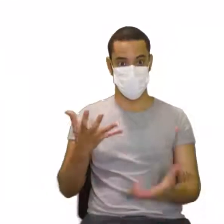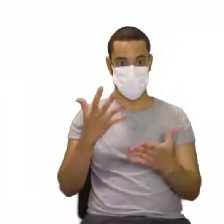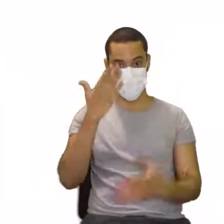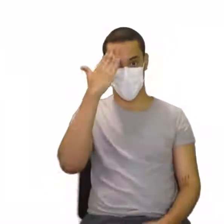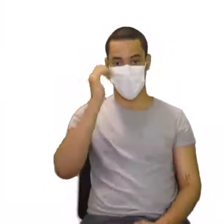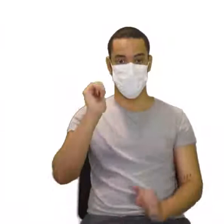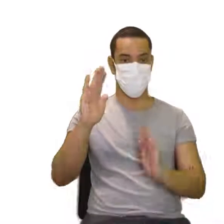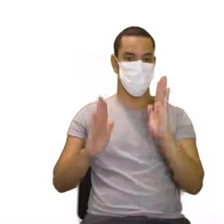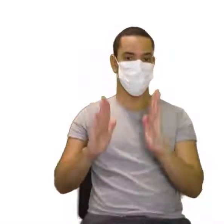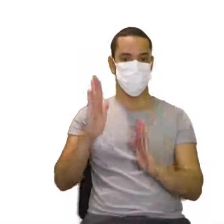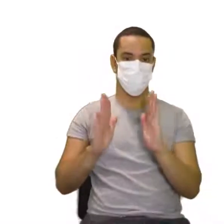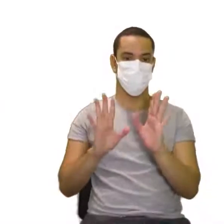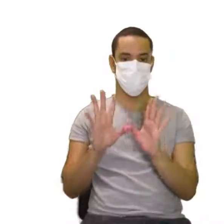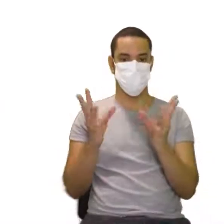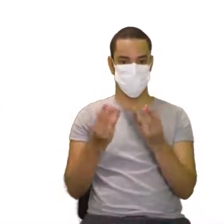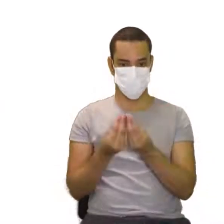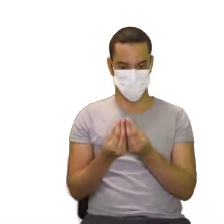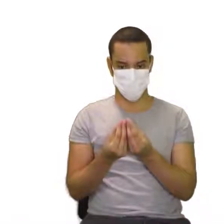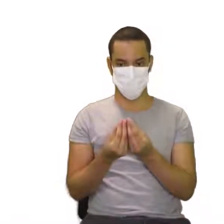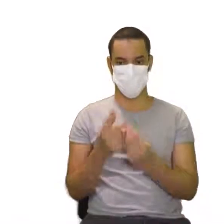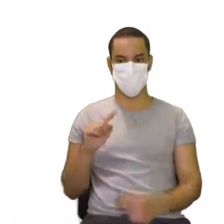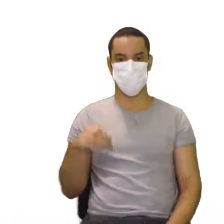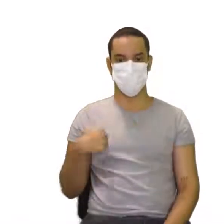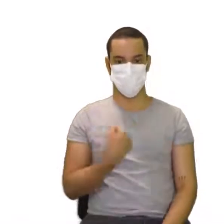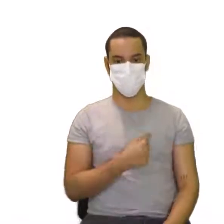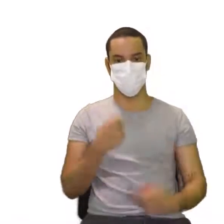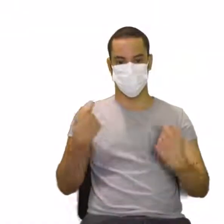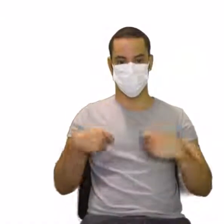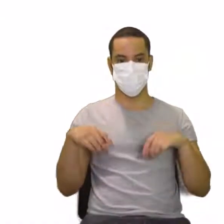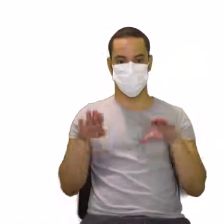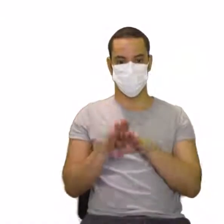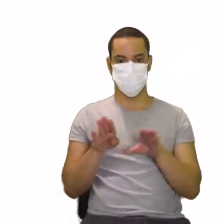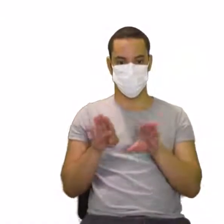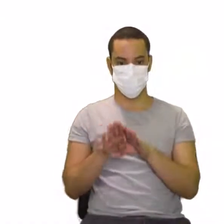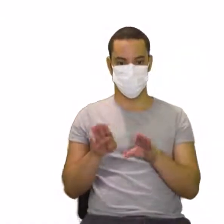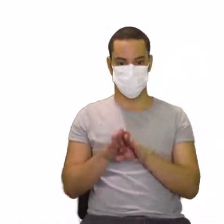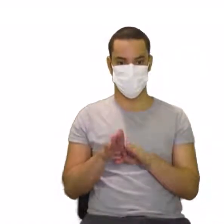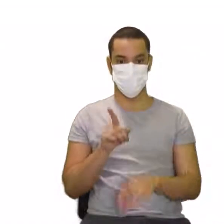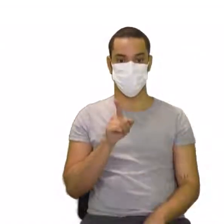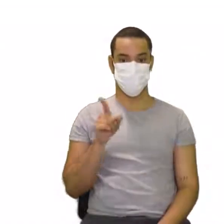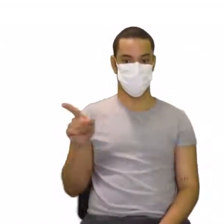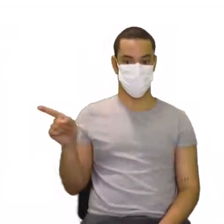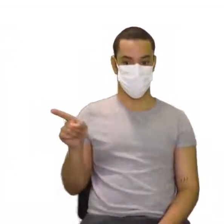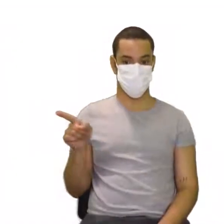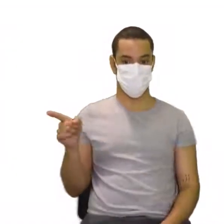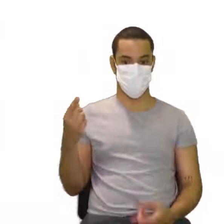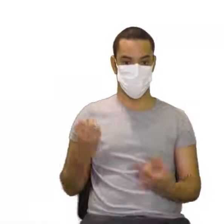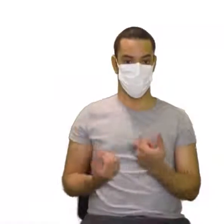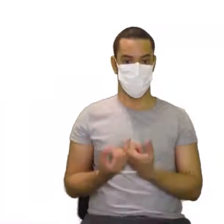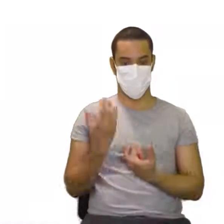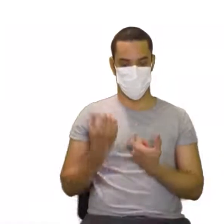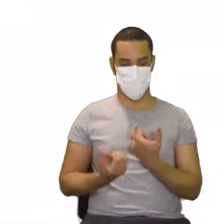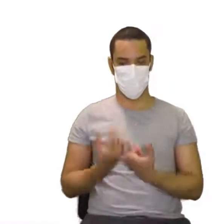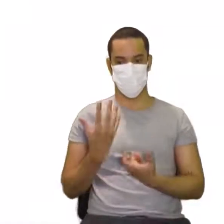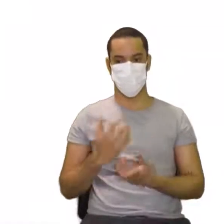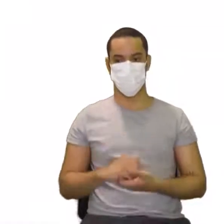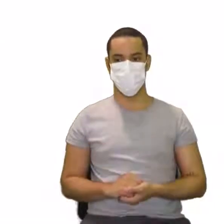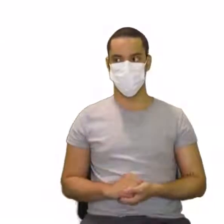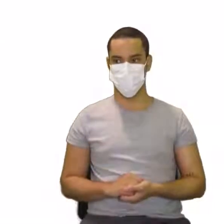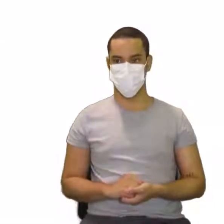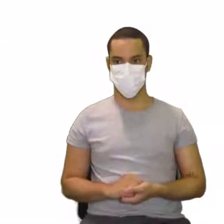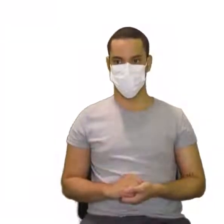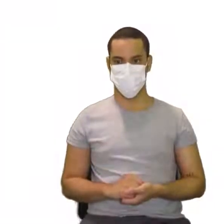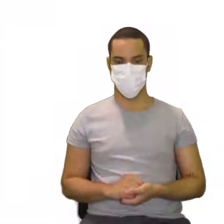de rotação dessa partícula, a gente também precisa da massa, do campo e da carga,